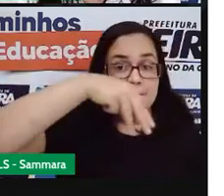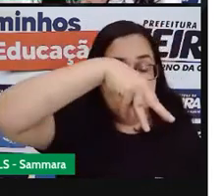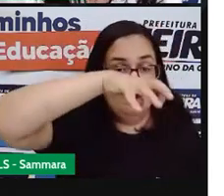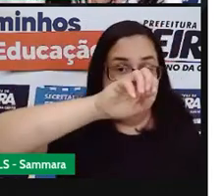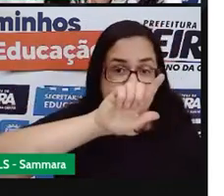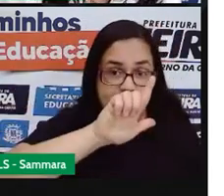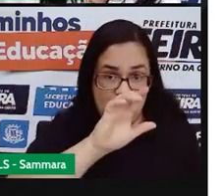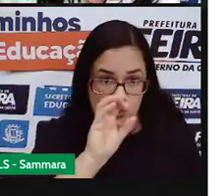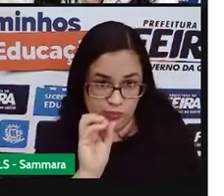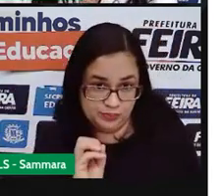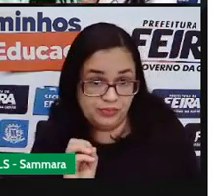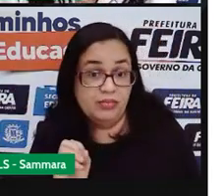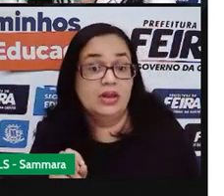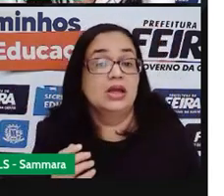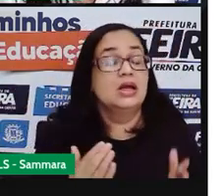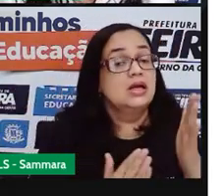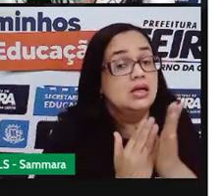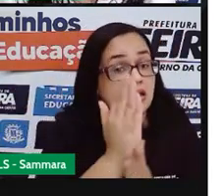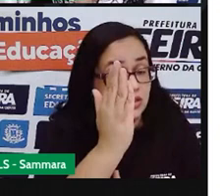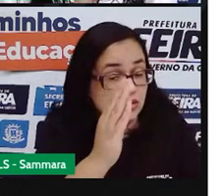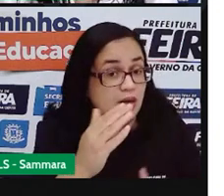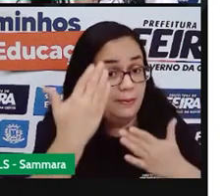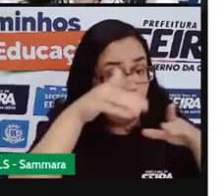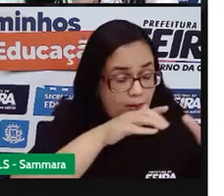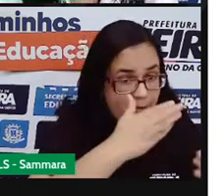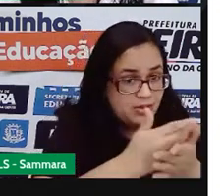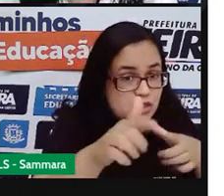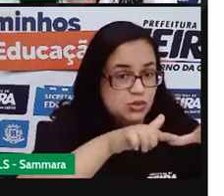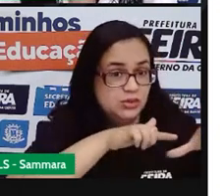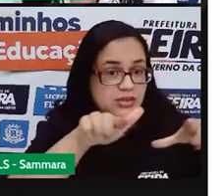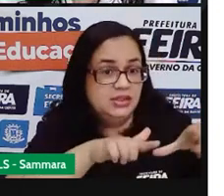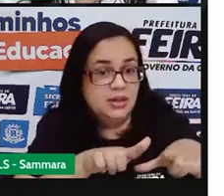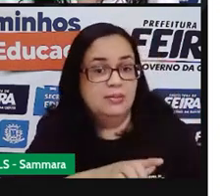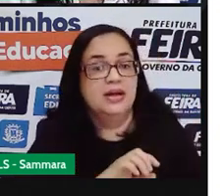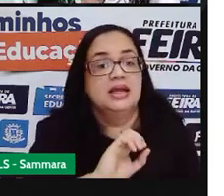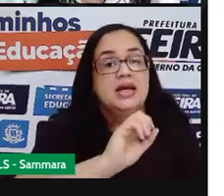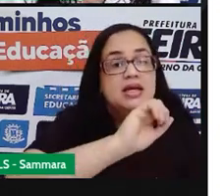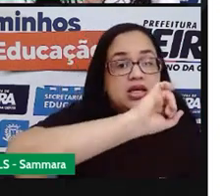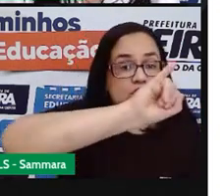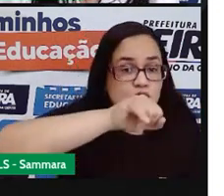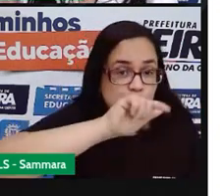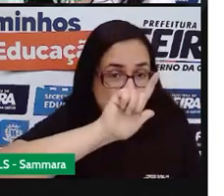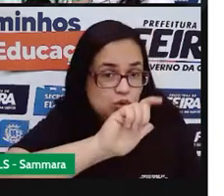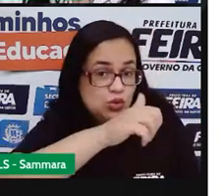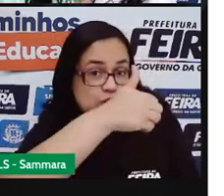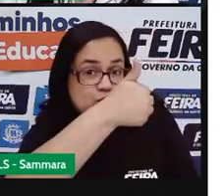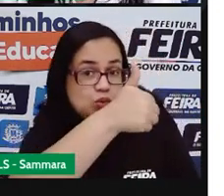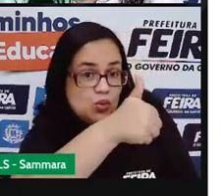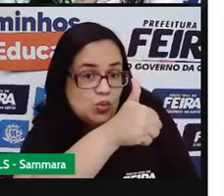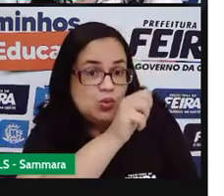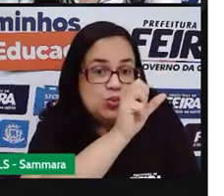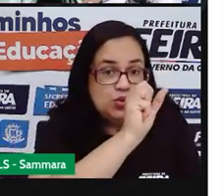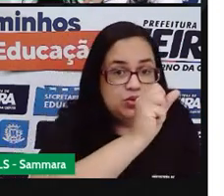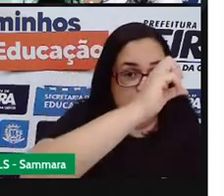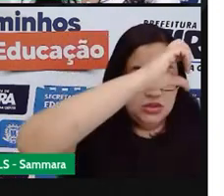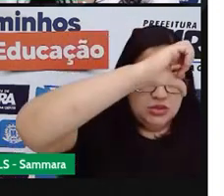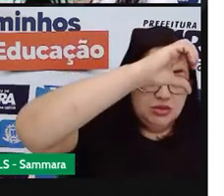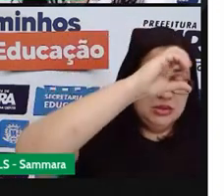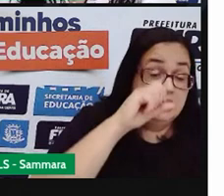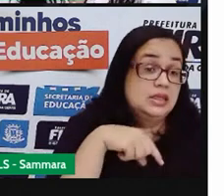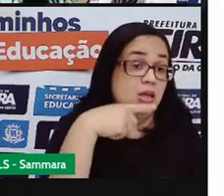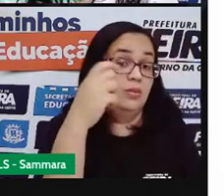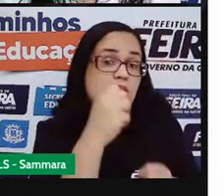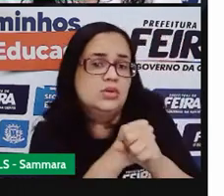julho de 1890, quase 57 anos após a instalação oficial da